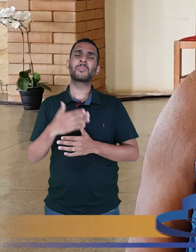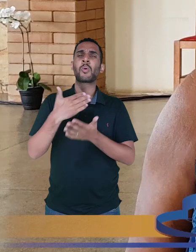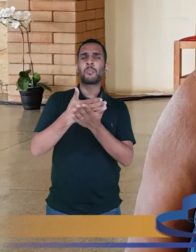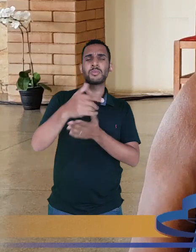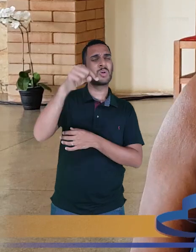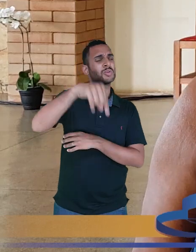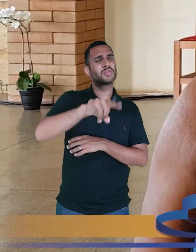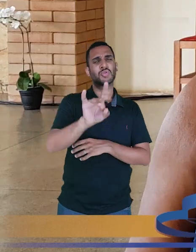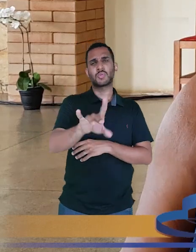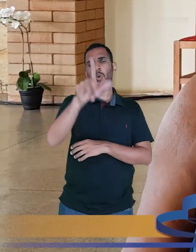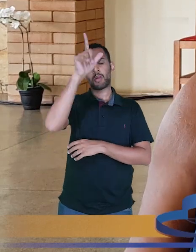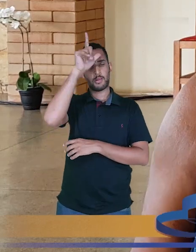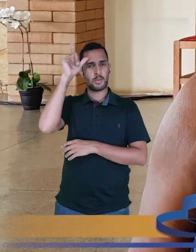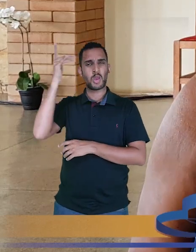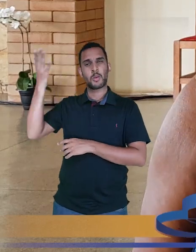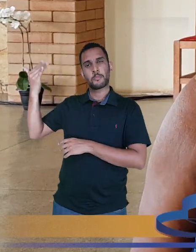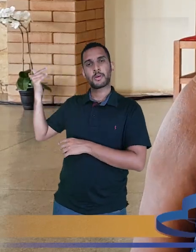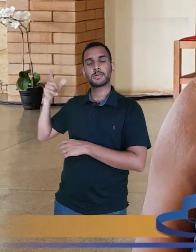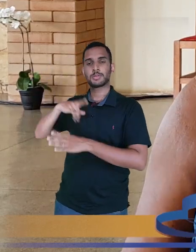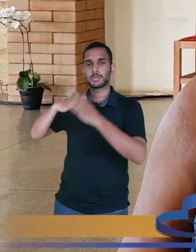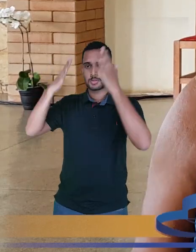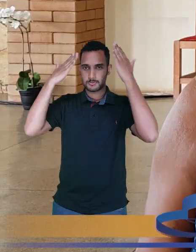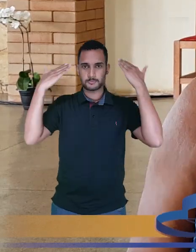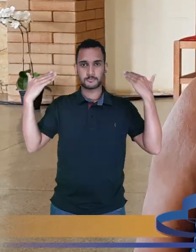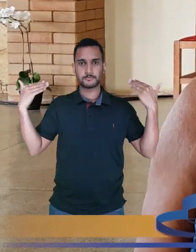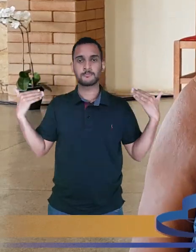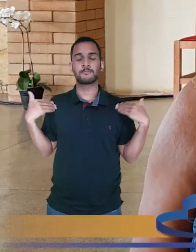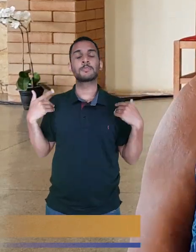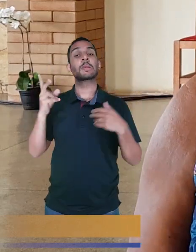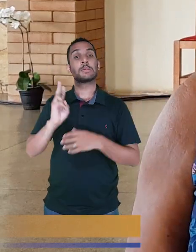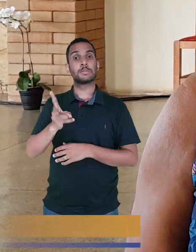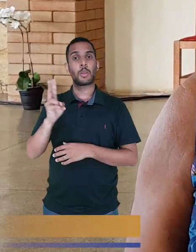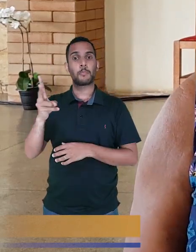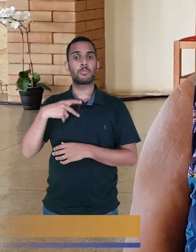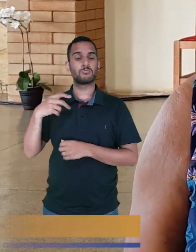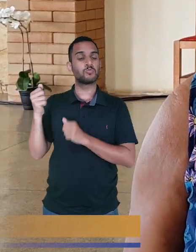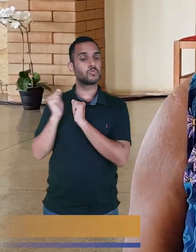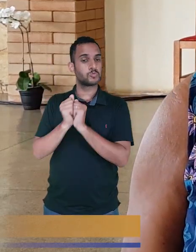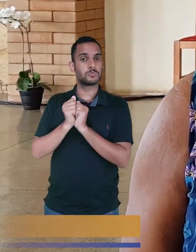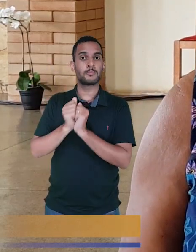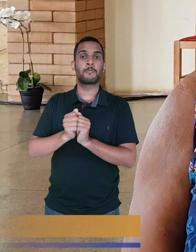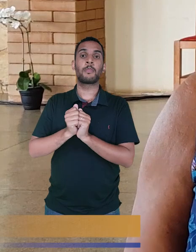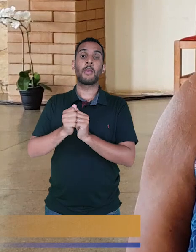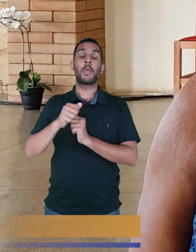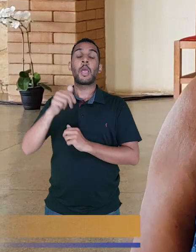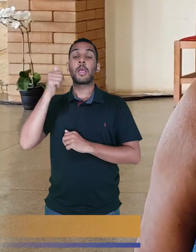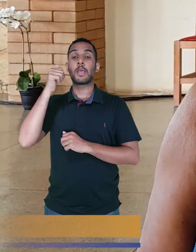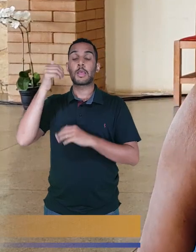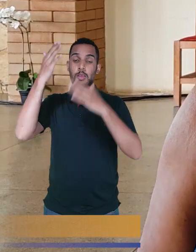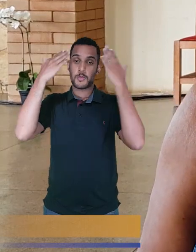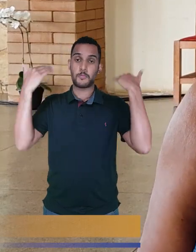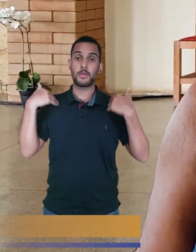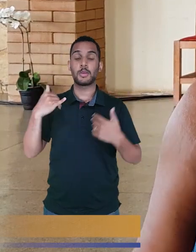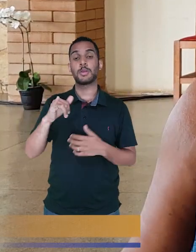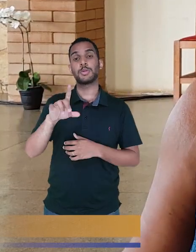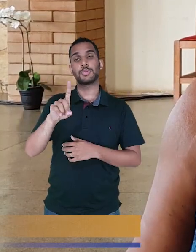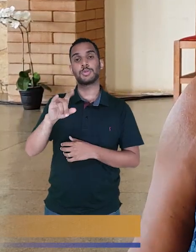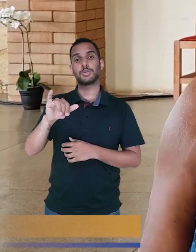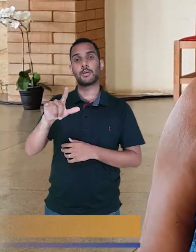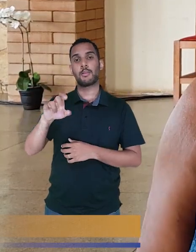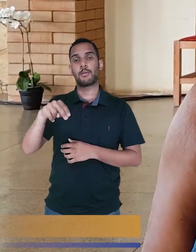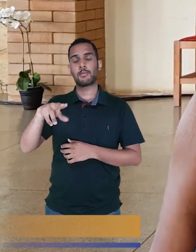os leigos, na época a gente tinha uma irmã que era muito atuante, a irmã de Helena, e a